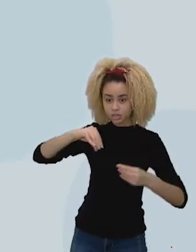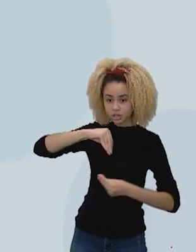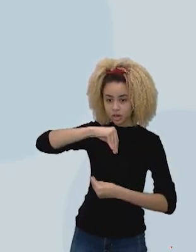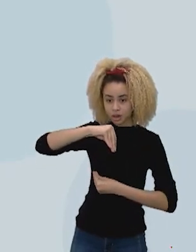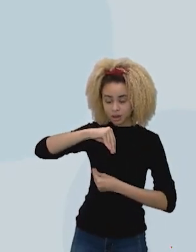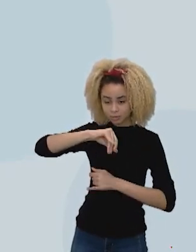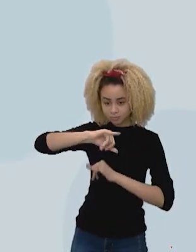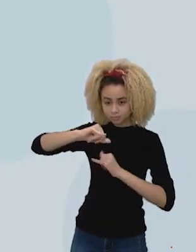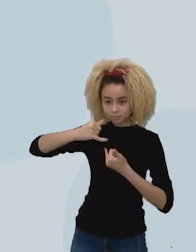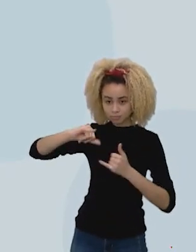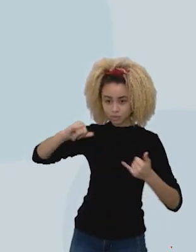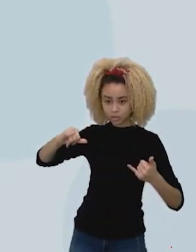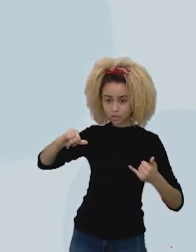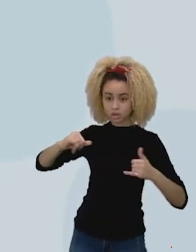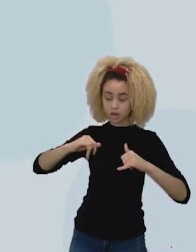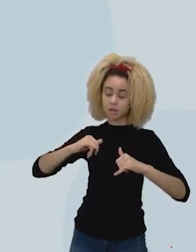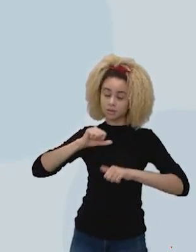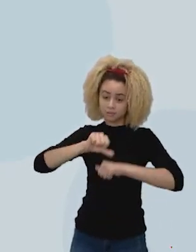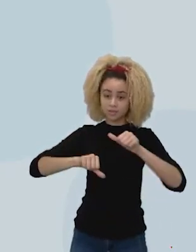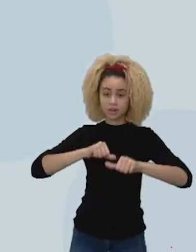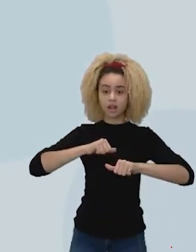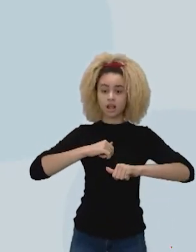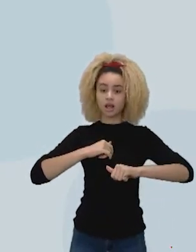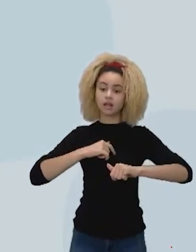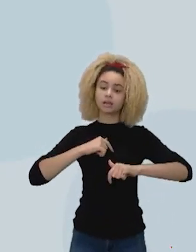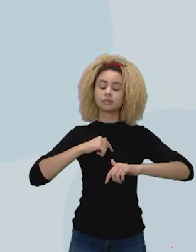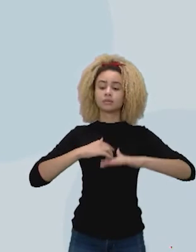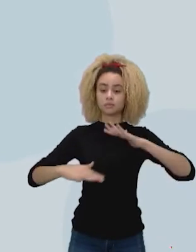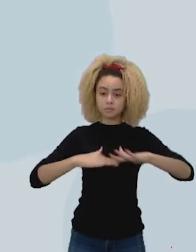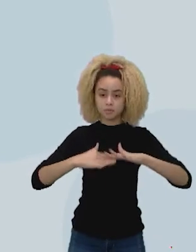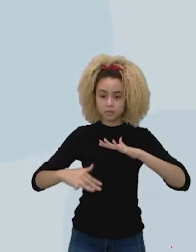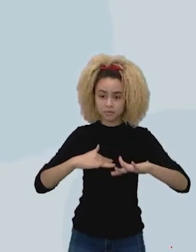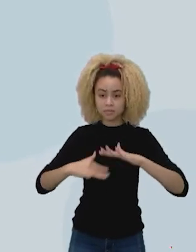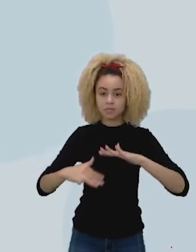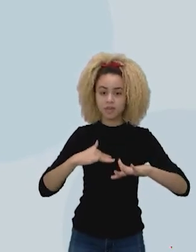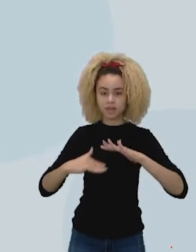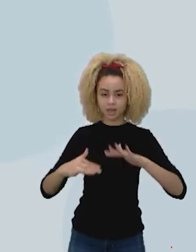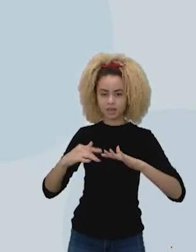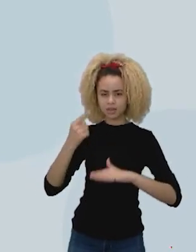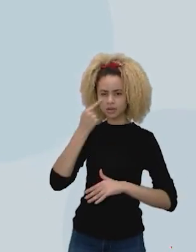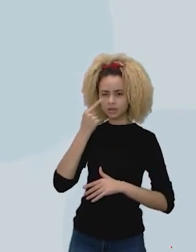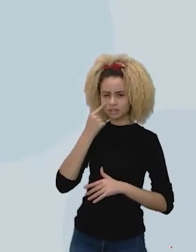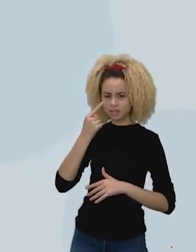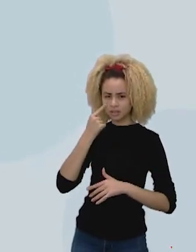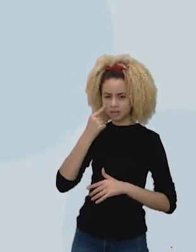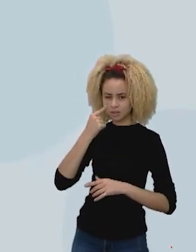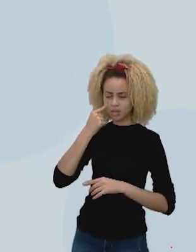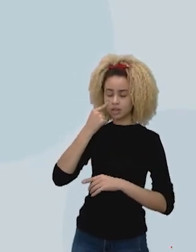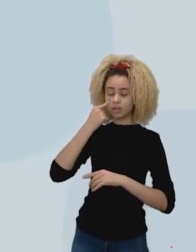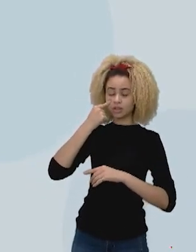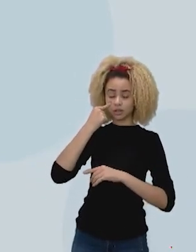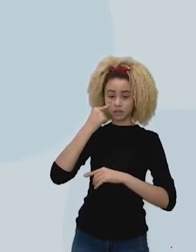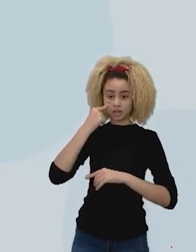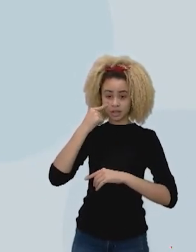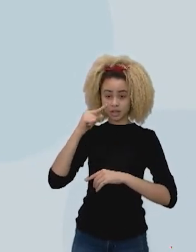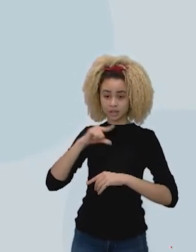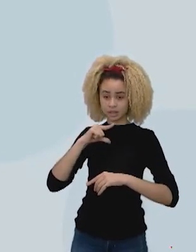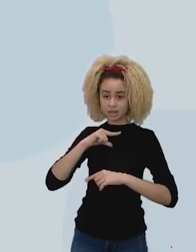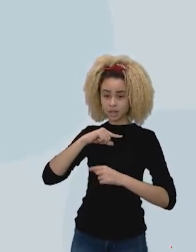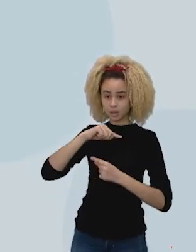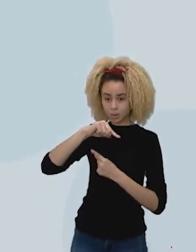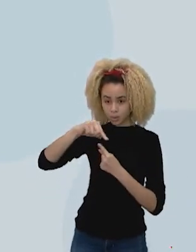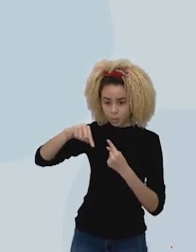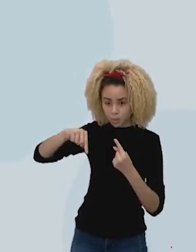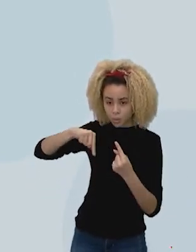em movimento, transformada em trabalho pelo motor. Aí você está vendo que tem uma fase em que há uma expansão